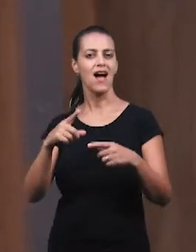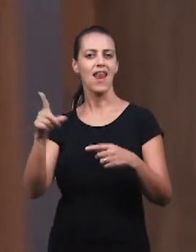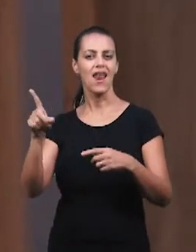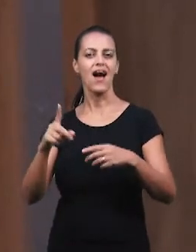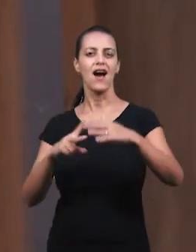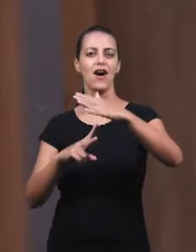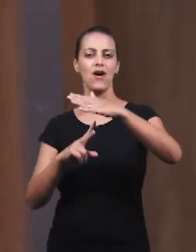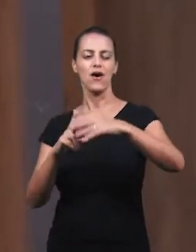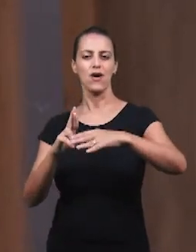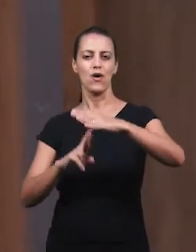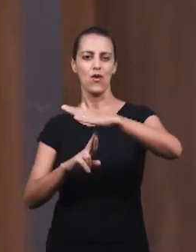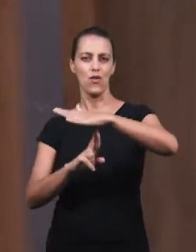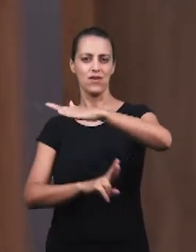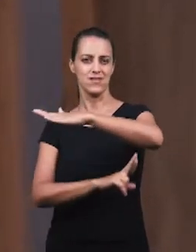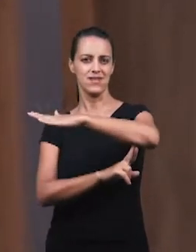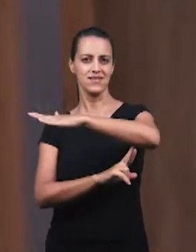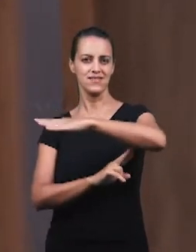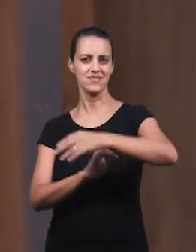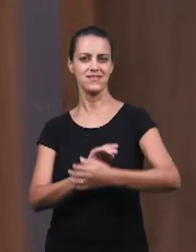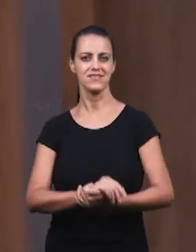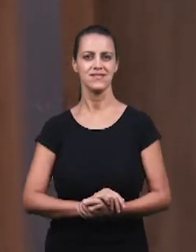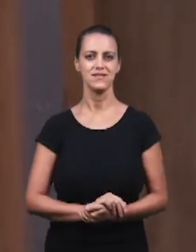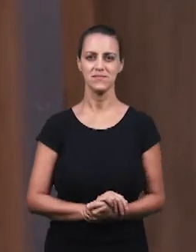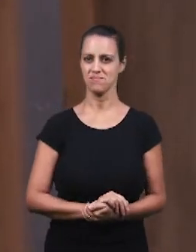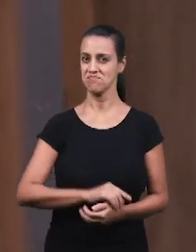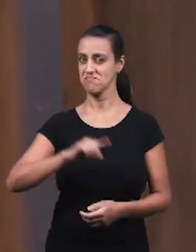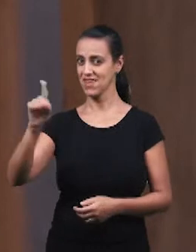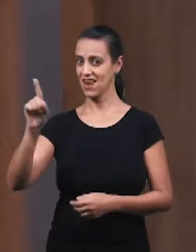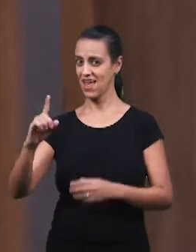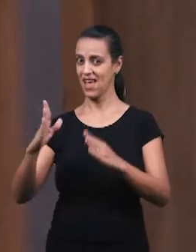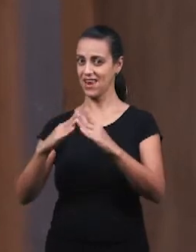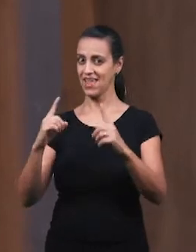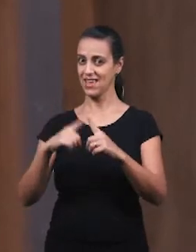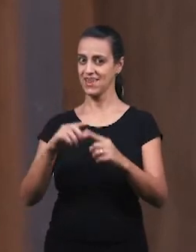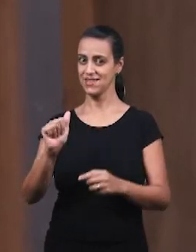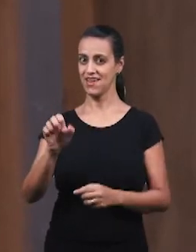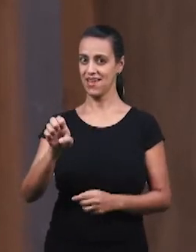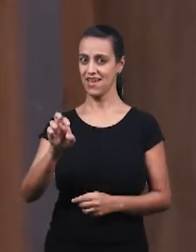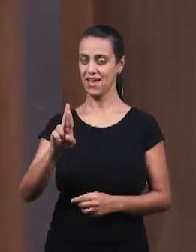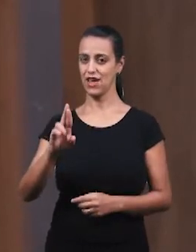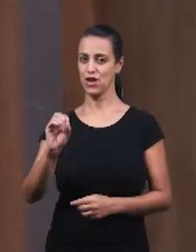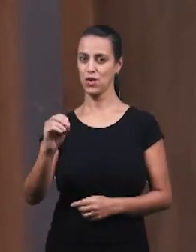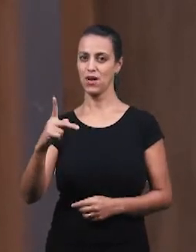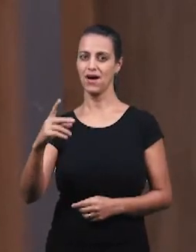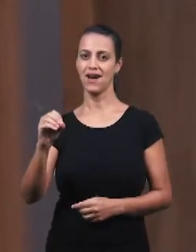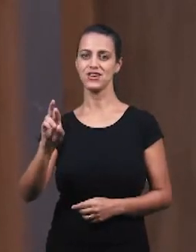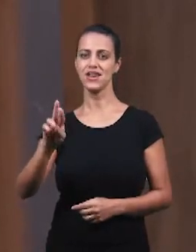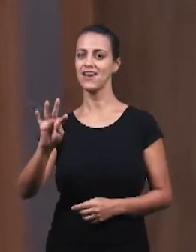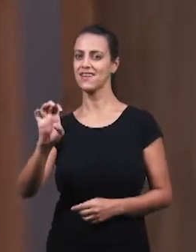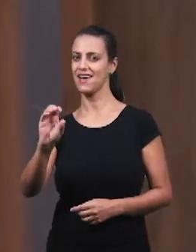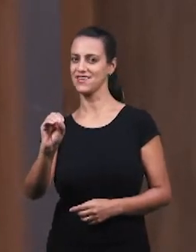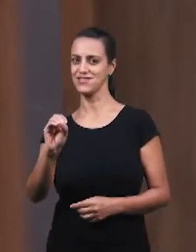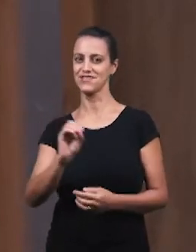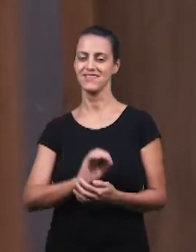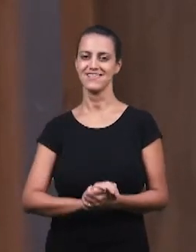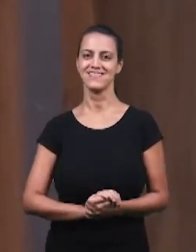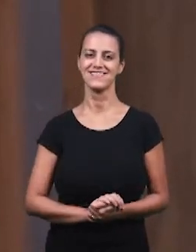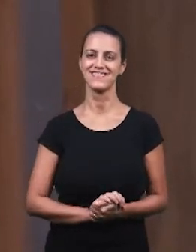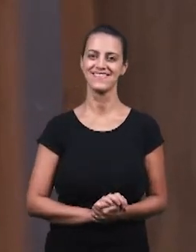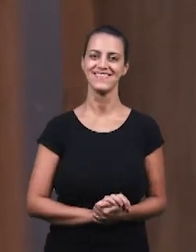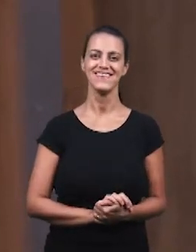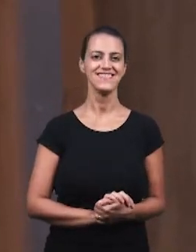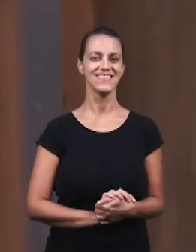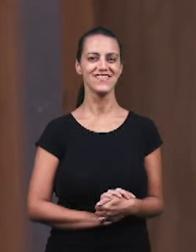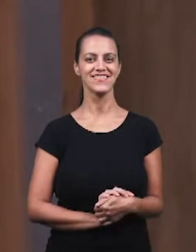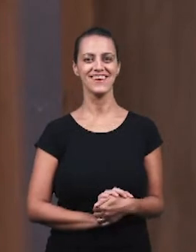Lá em Roraima, na igreja de Aeroporto, na cidade de Boa Vista, capital,